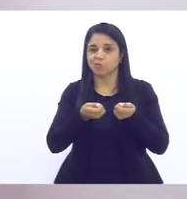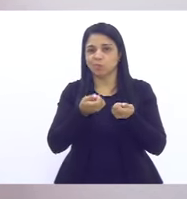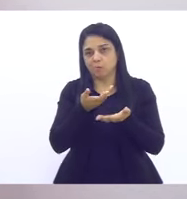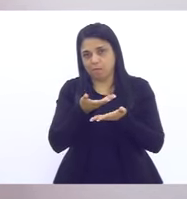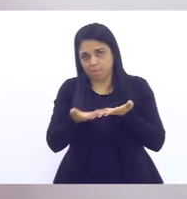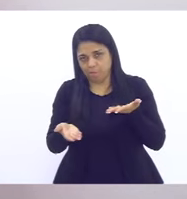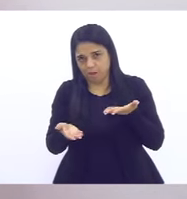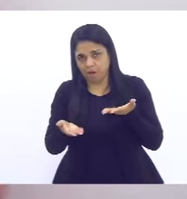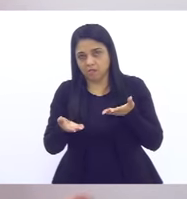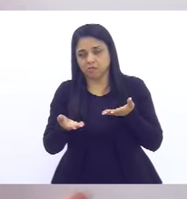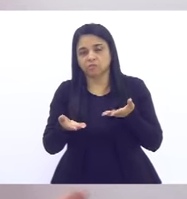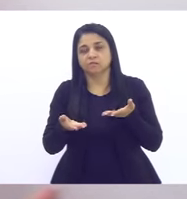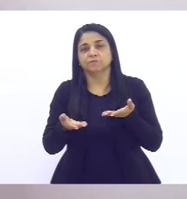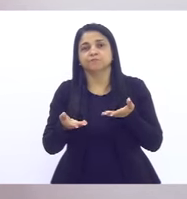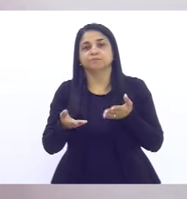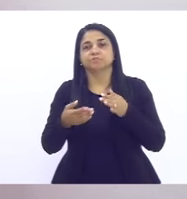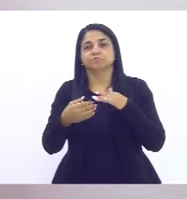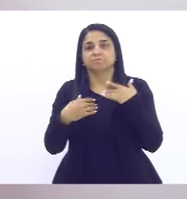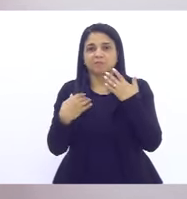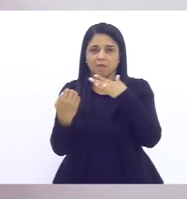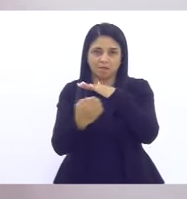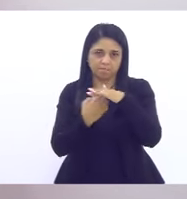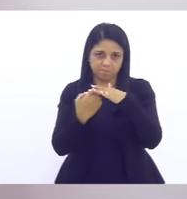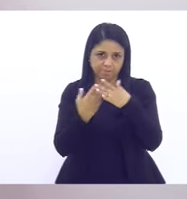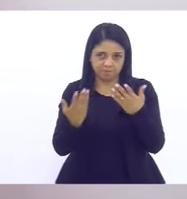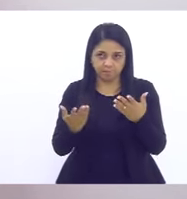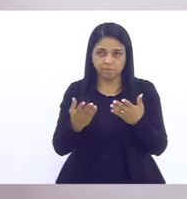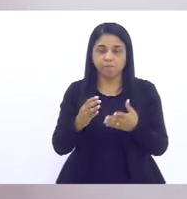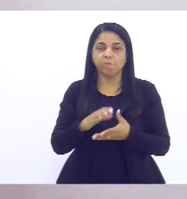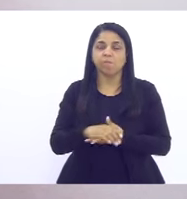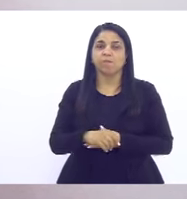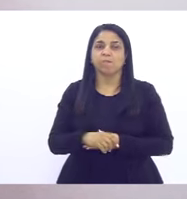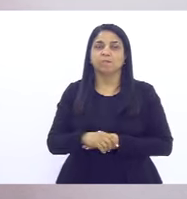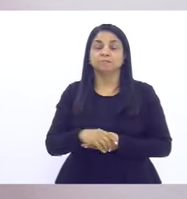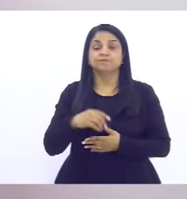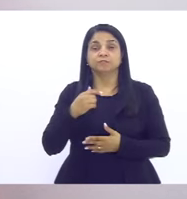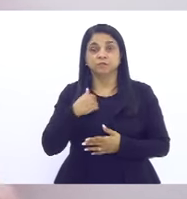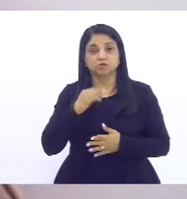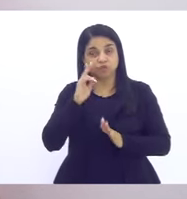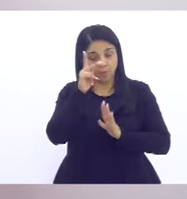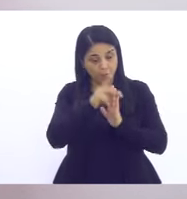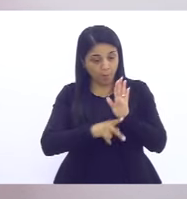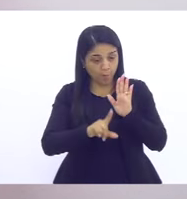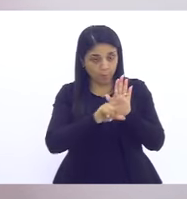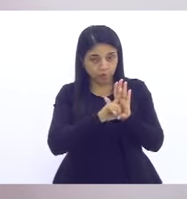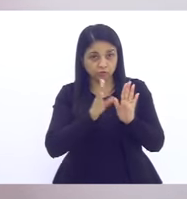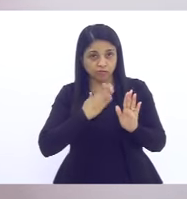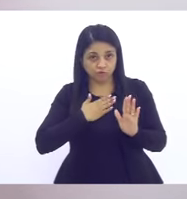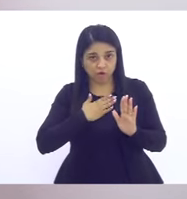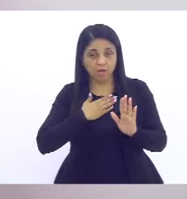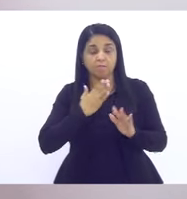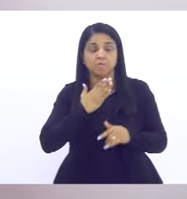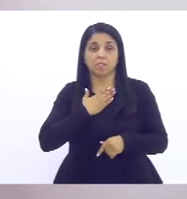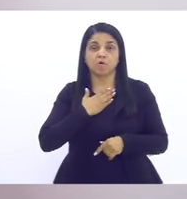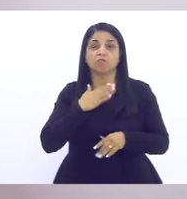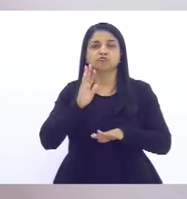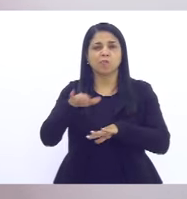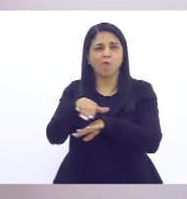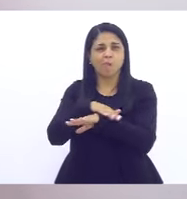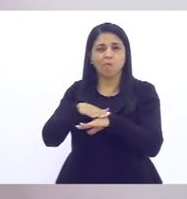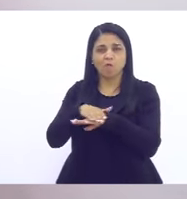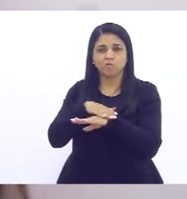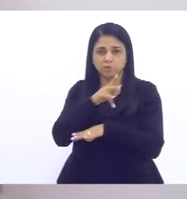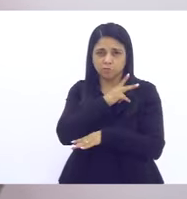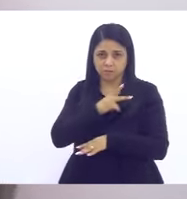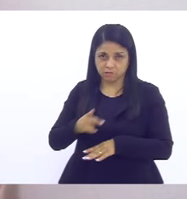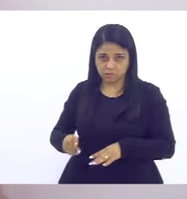do concessionário, né? Então, já tramita, já conversei também com o presidente dessa casa da importância de a